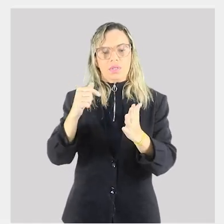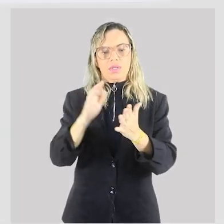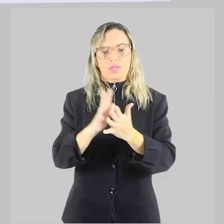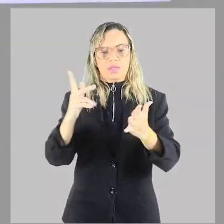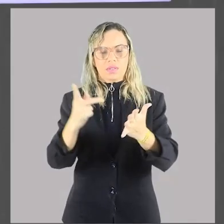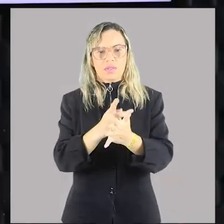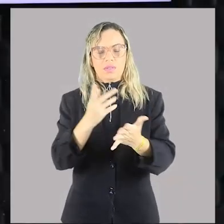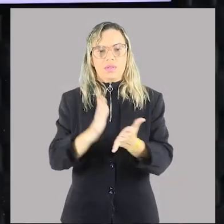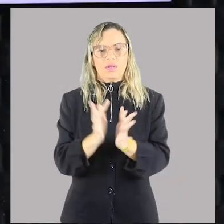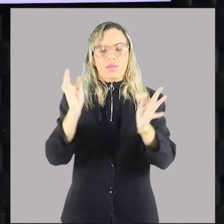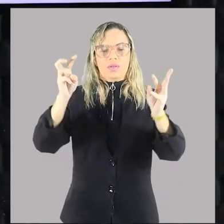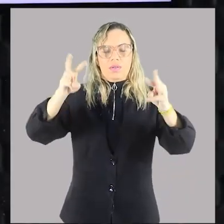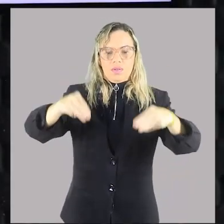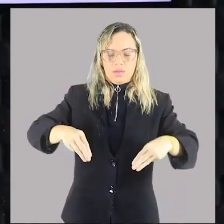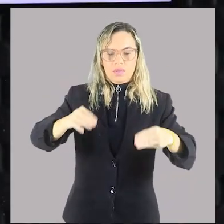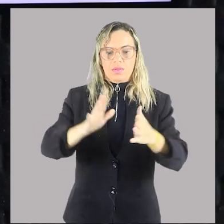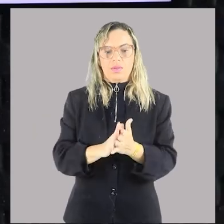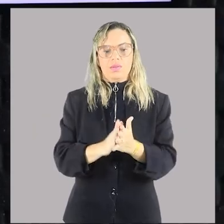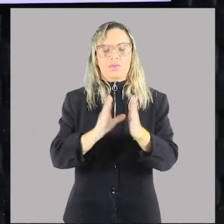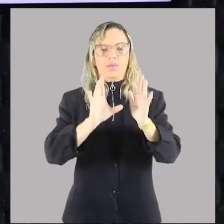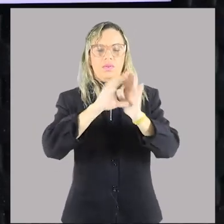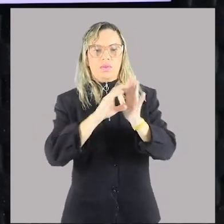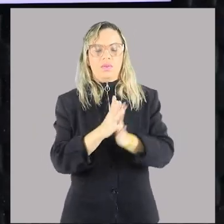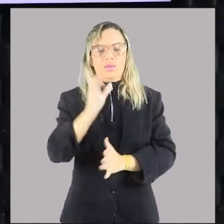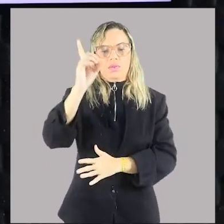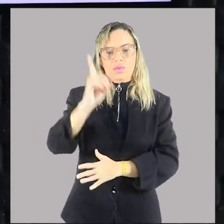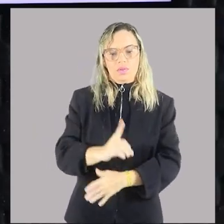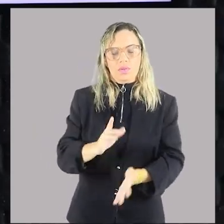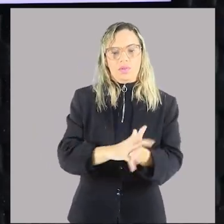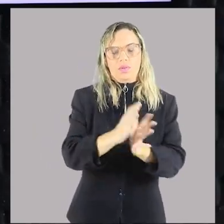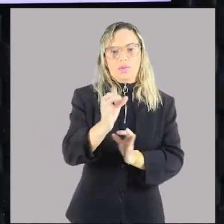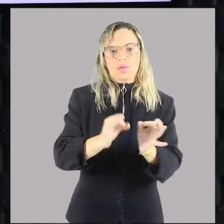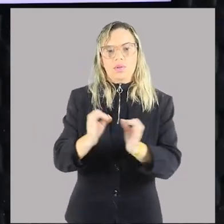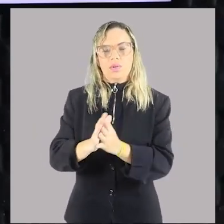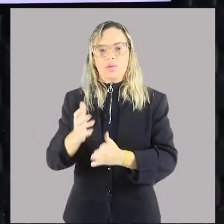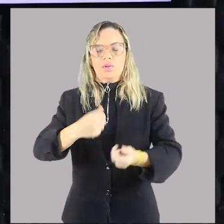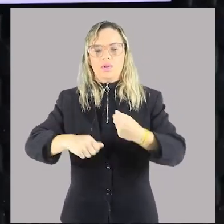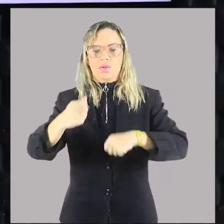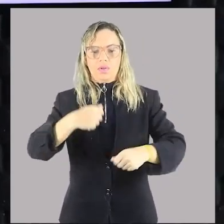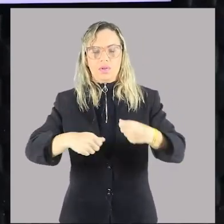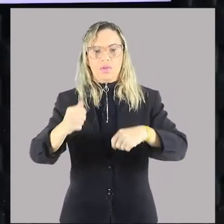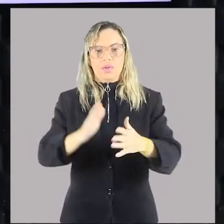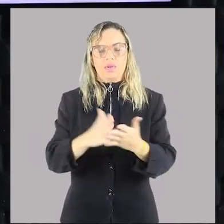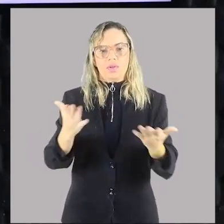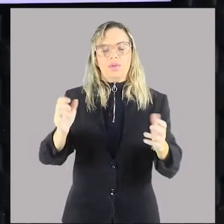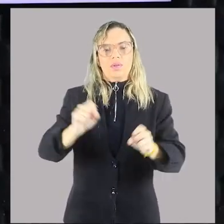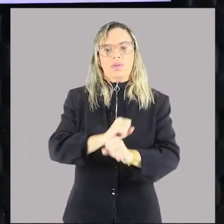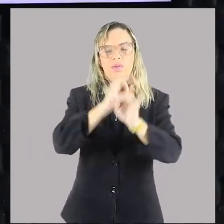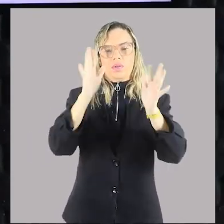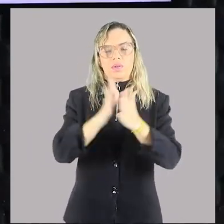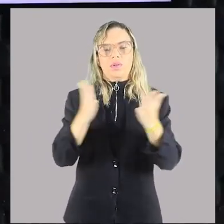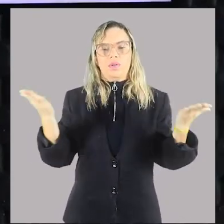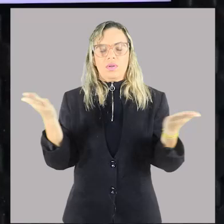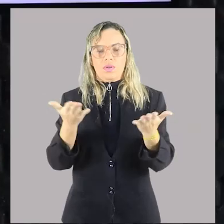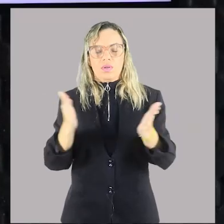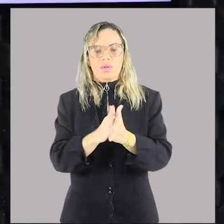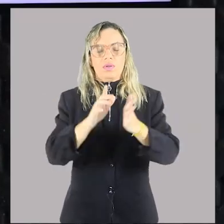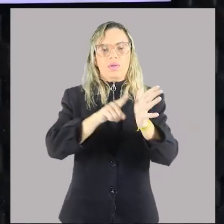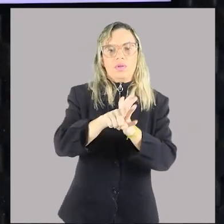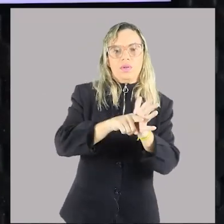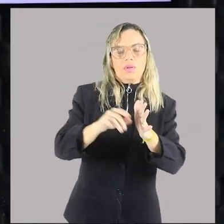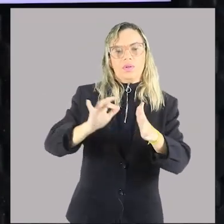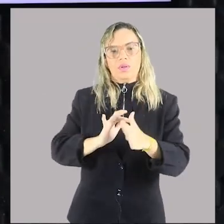aqui nós finalizamos a aula de noções de direito sobre a organização da administração e, obviamente, que agora você vai buscar as nossas